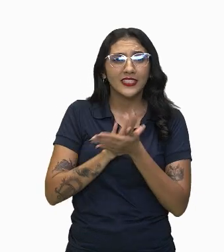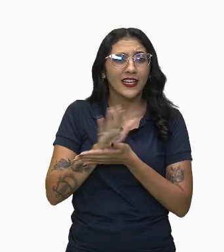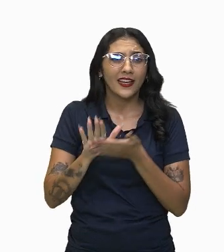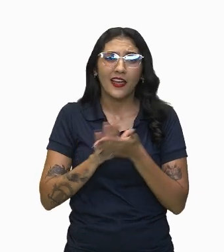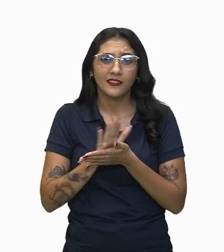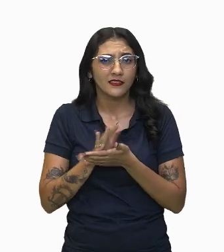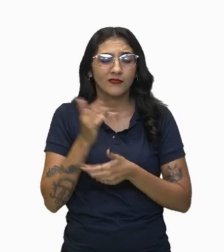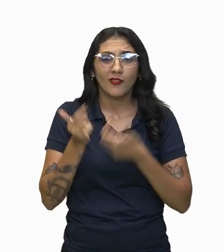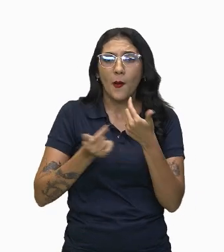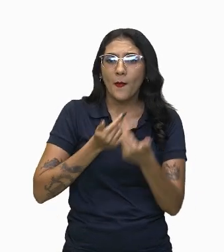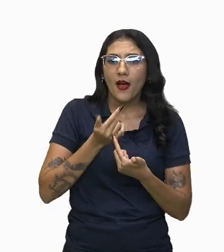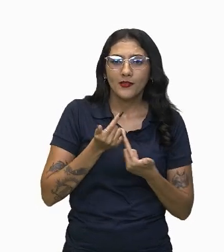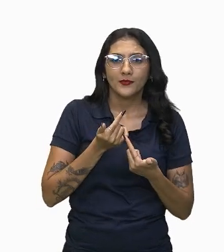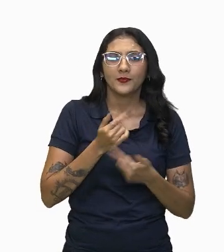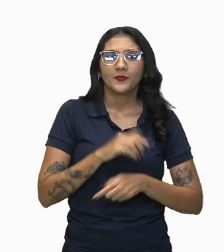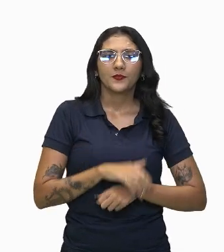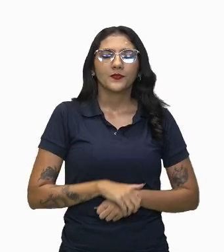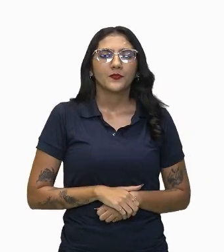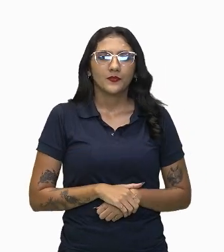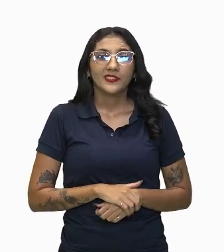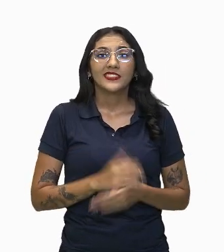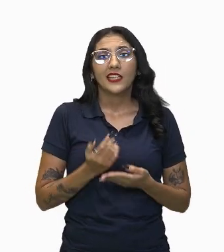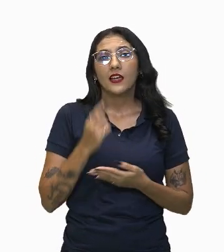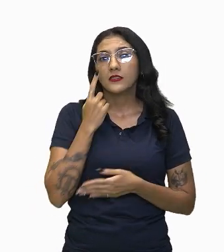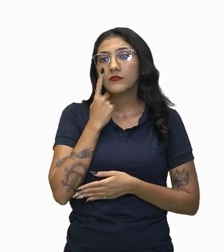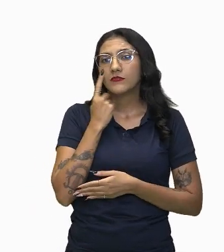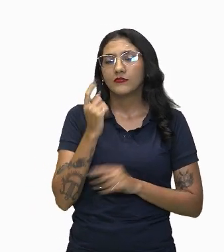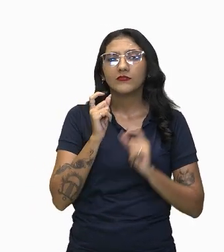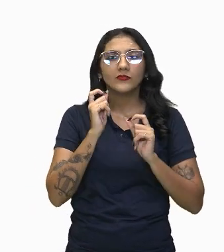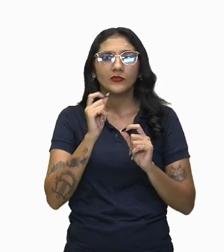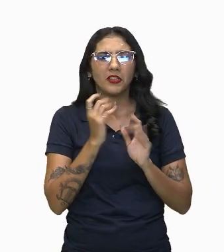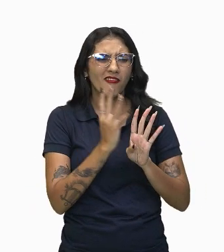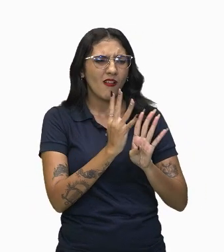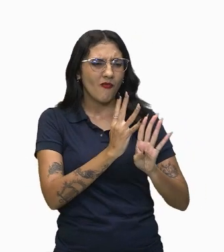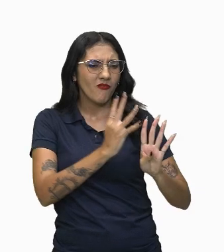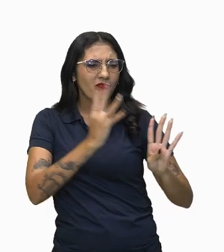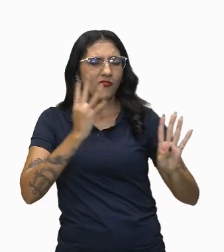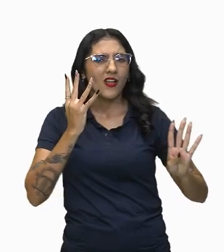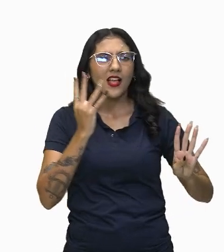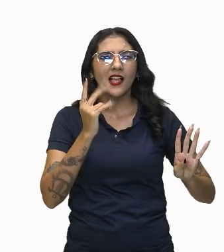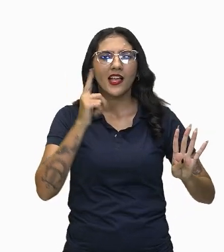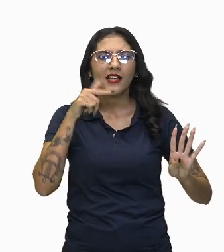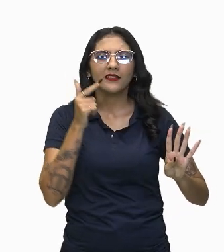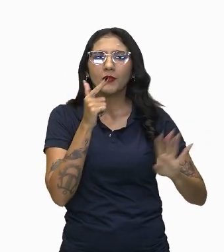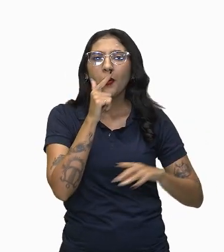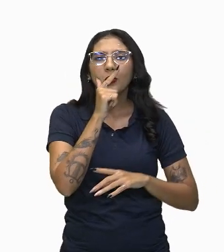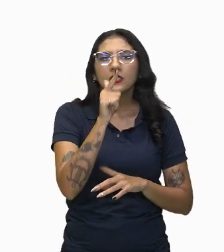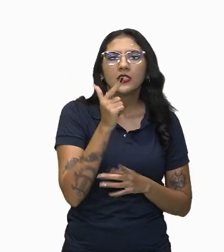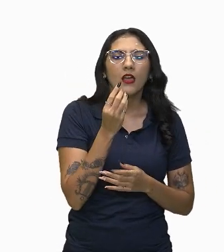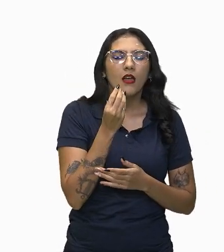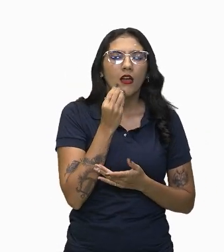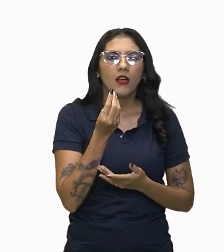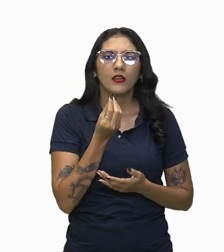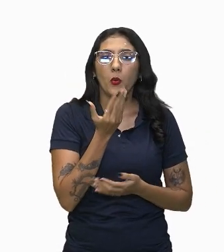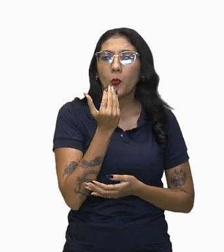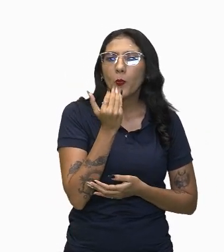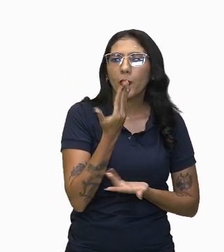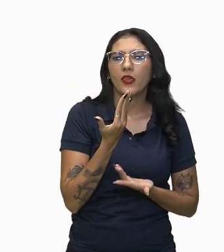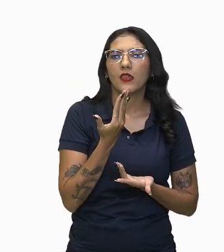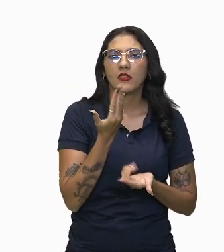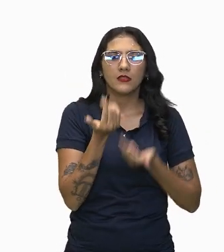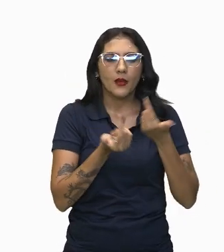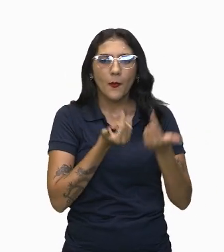emprego. Isso gera aí filas enormes para conseguir comida e emprego, como a gente tem aqui nessa imagem, né?